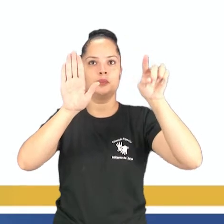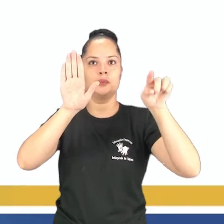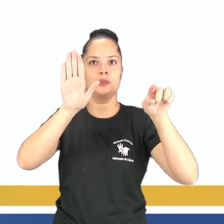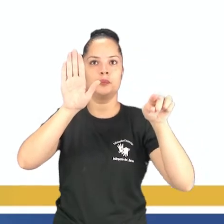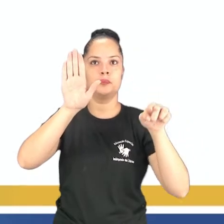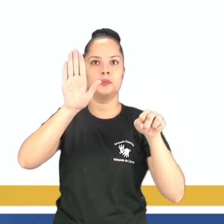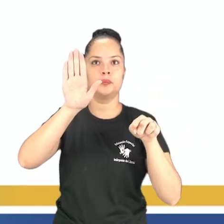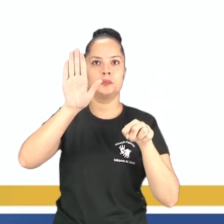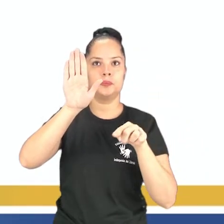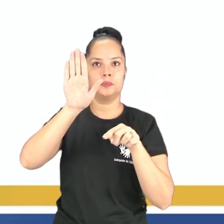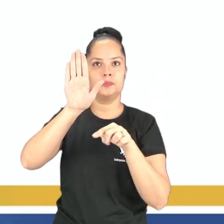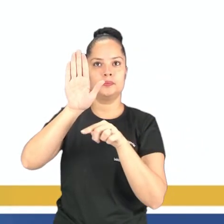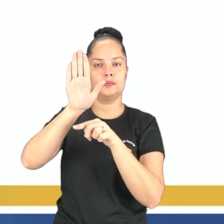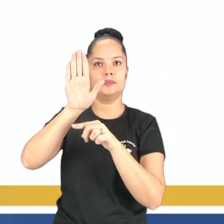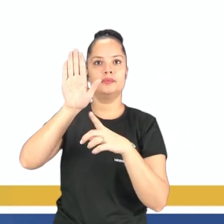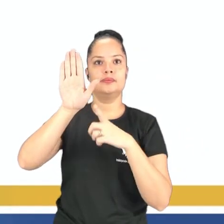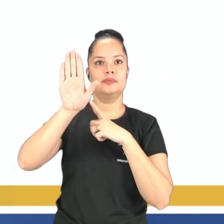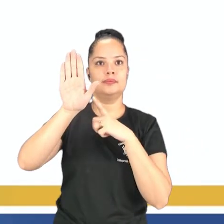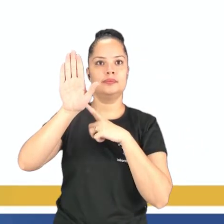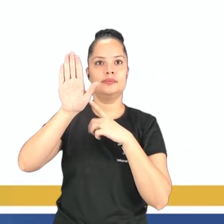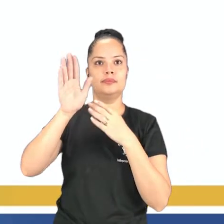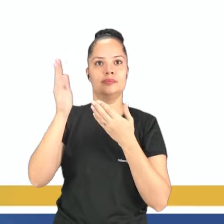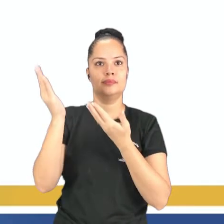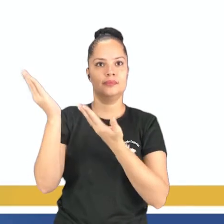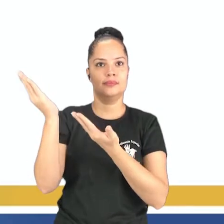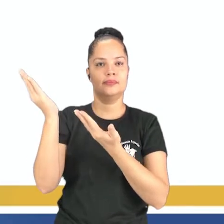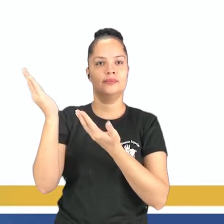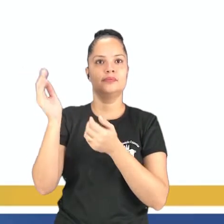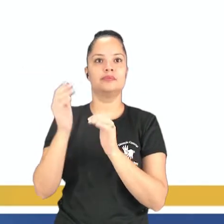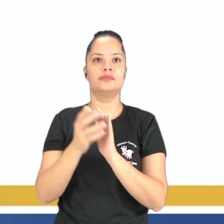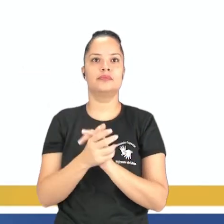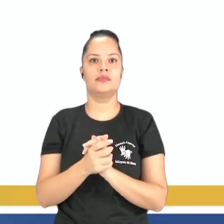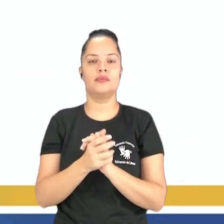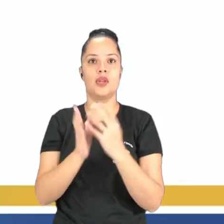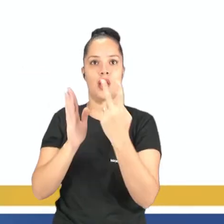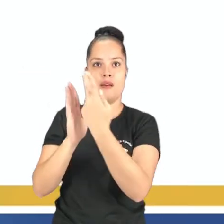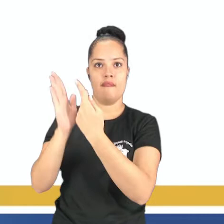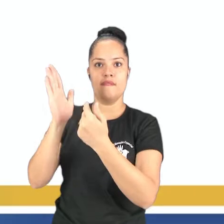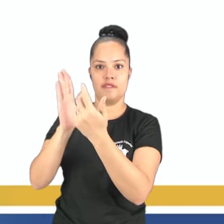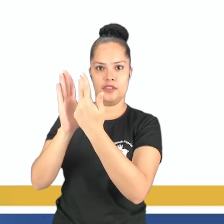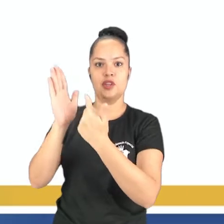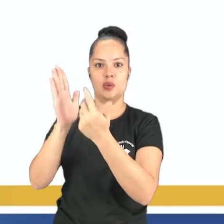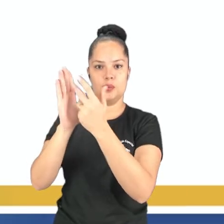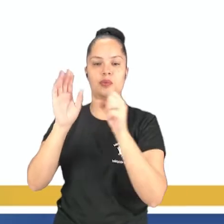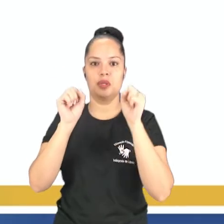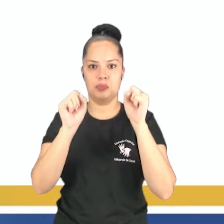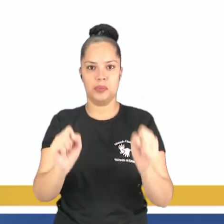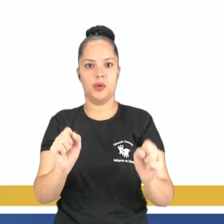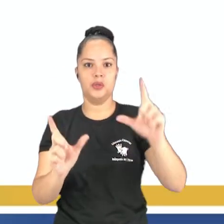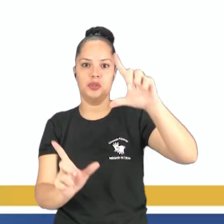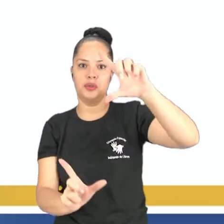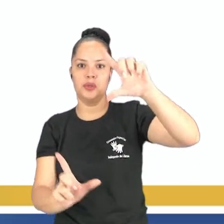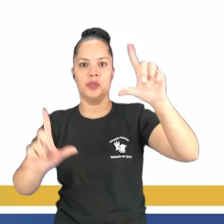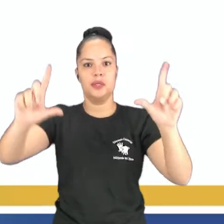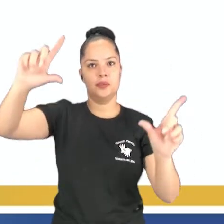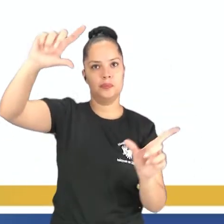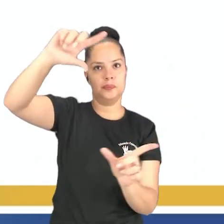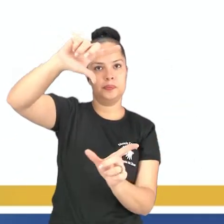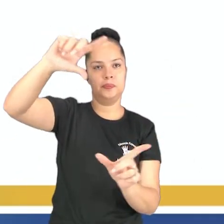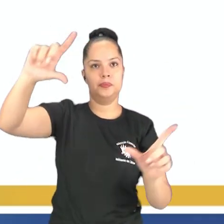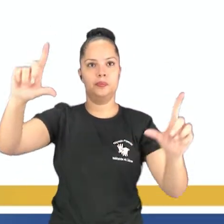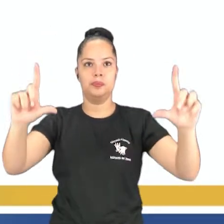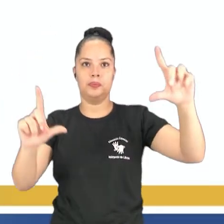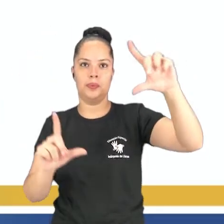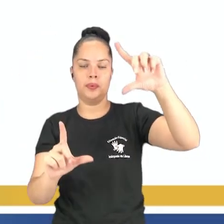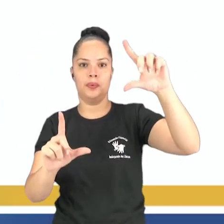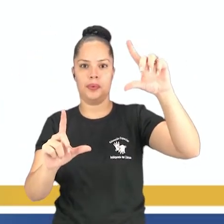Estão vendo aí as duas setinhas indicando? Então, uma figura ela tem simetria de rotação, ou rotacional,